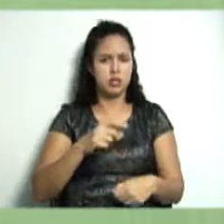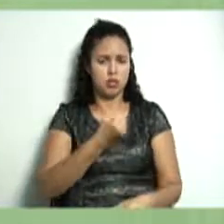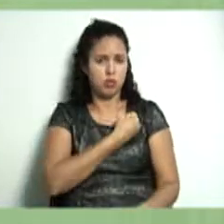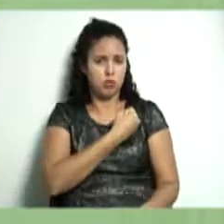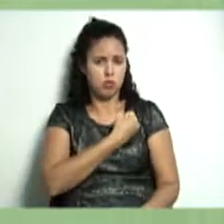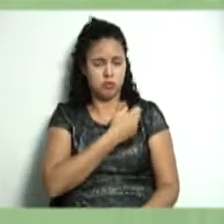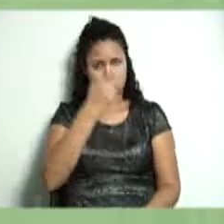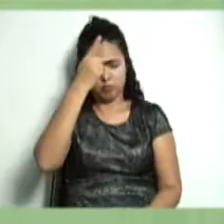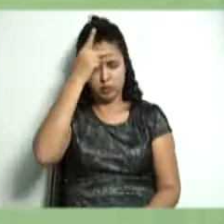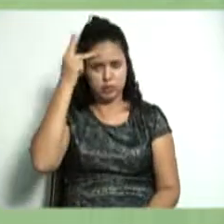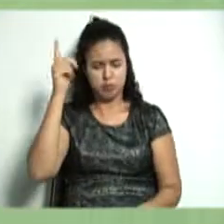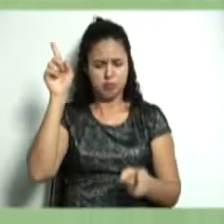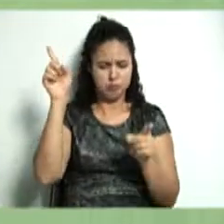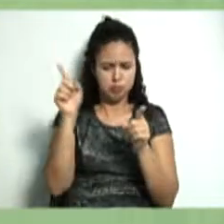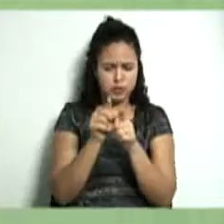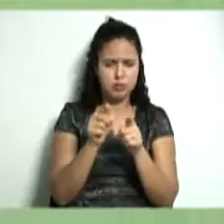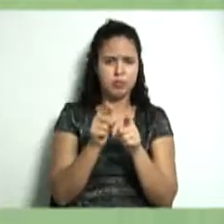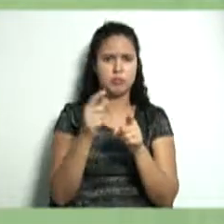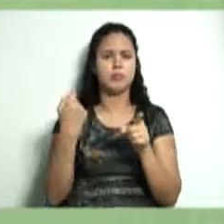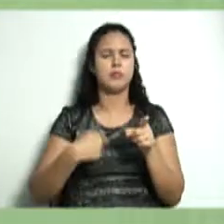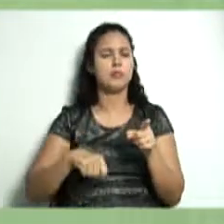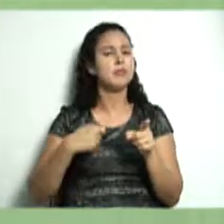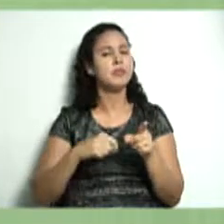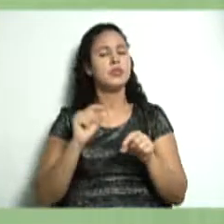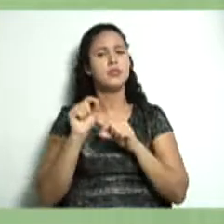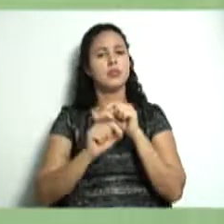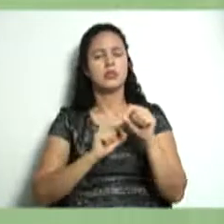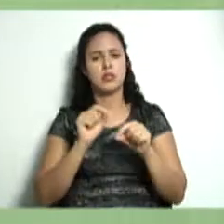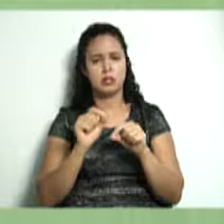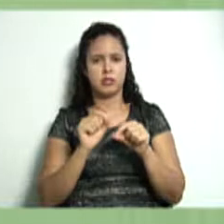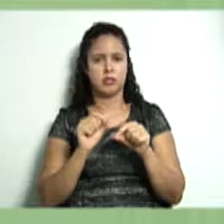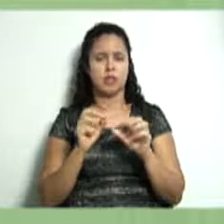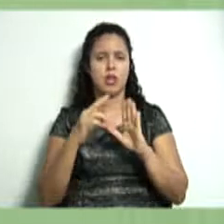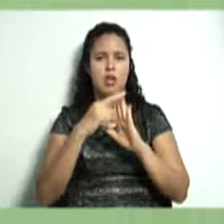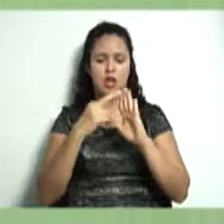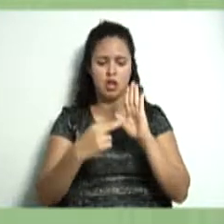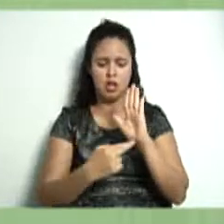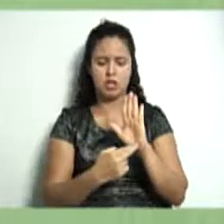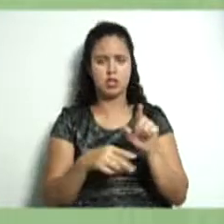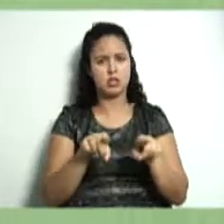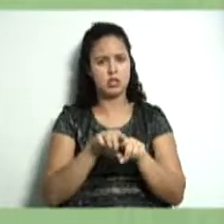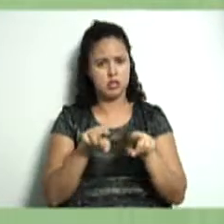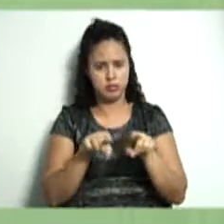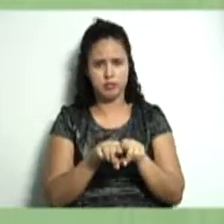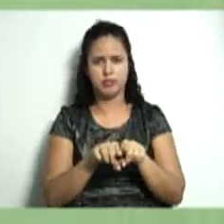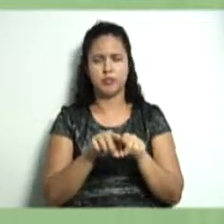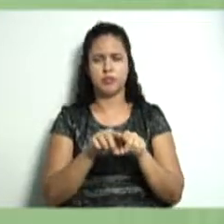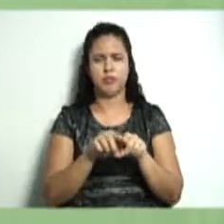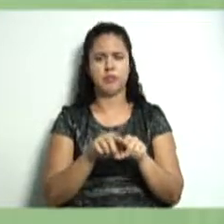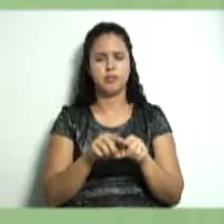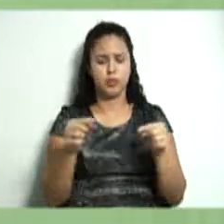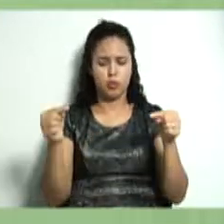participantes. Essa regra se aplica também às sociedades cooperativas,